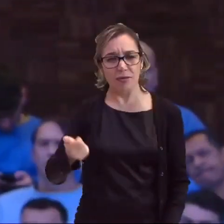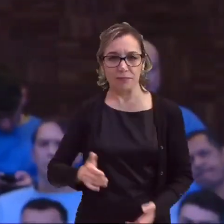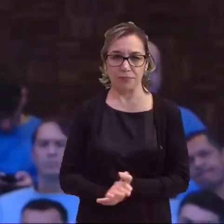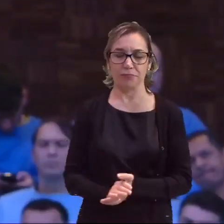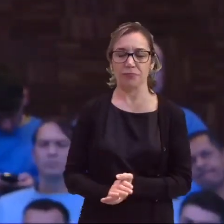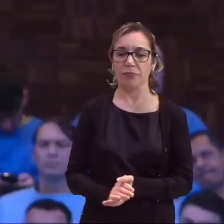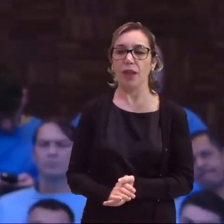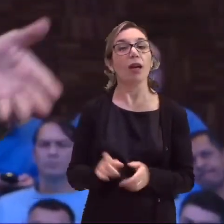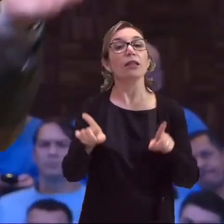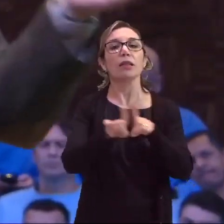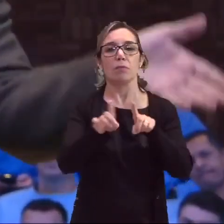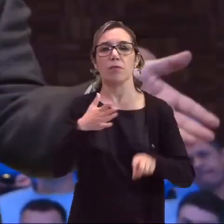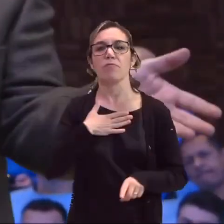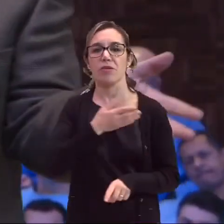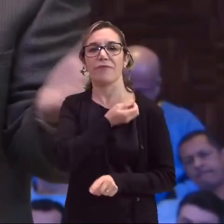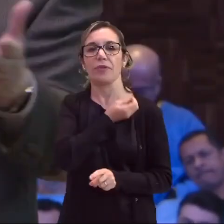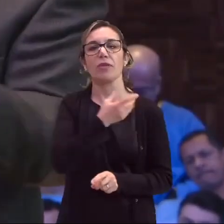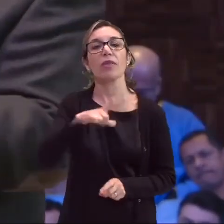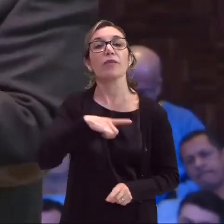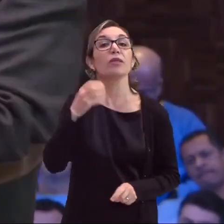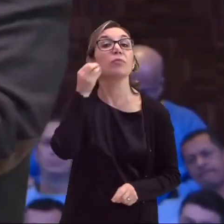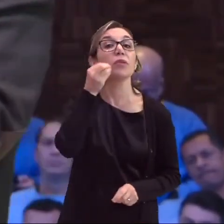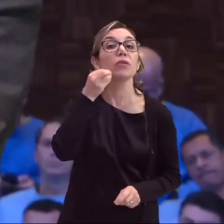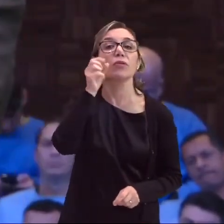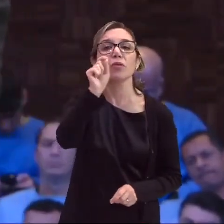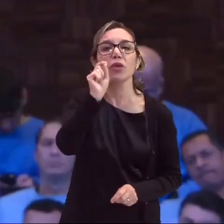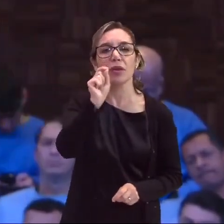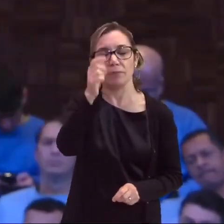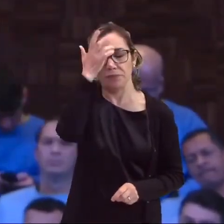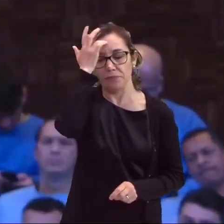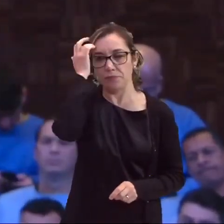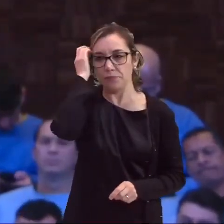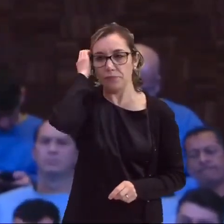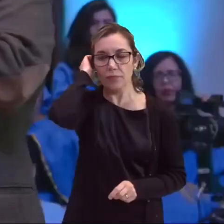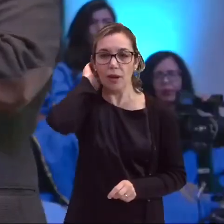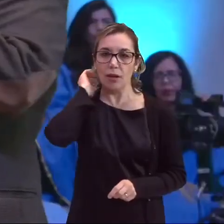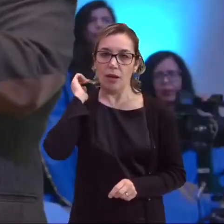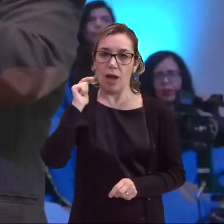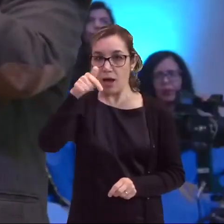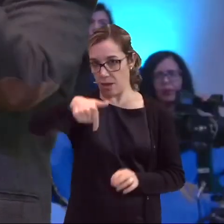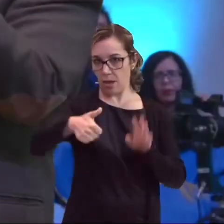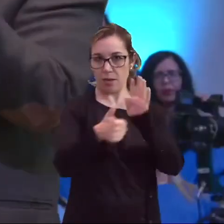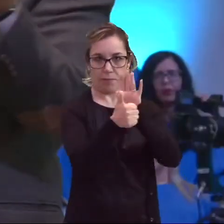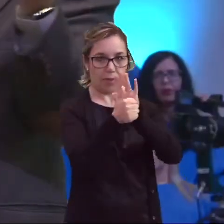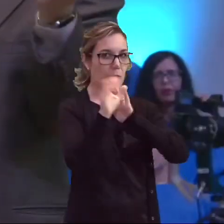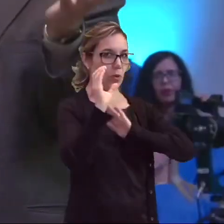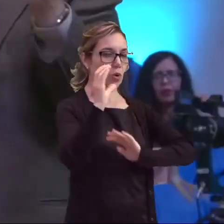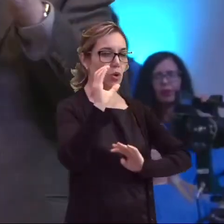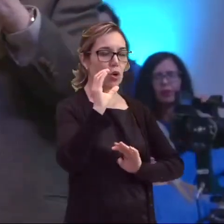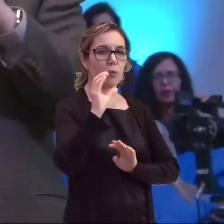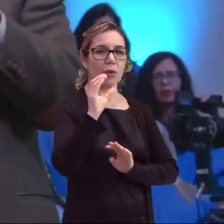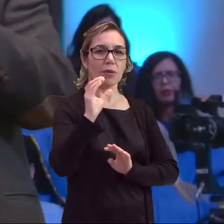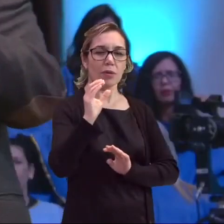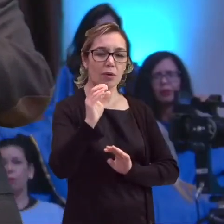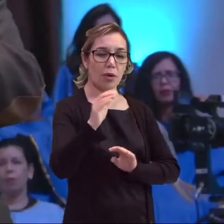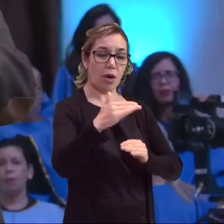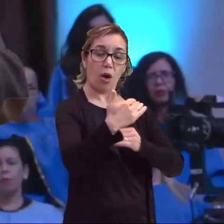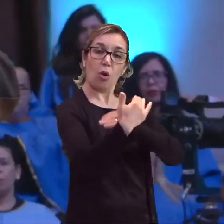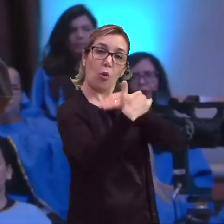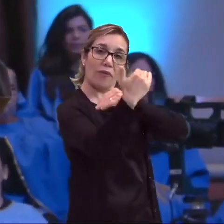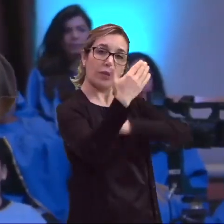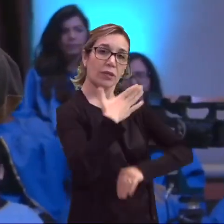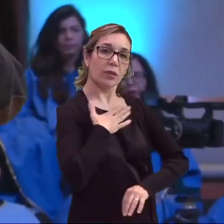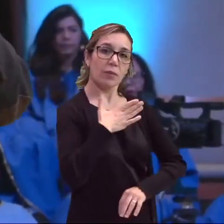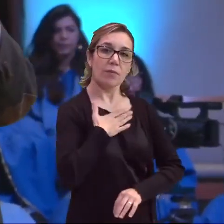para recebemos o convite dessa igreja para pastorear havia muita coisa em jogo naquele